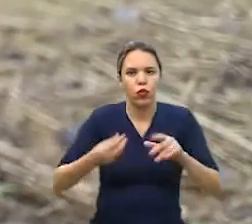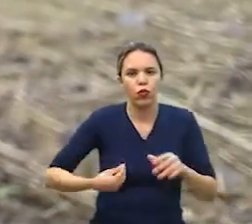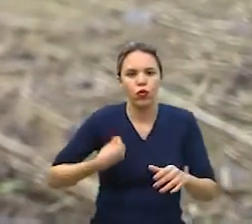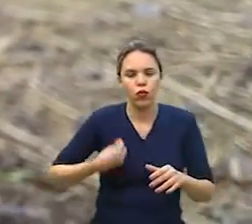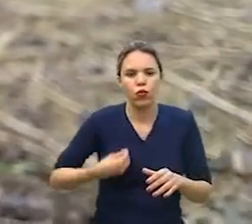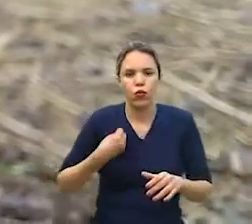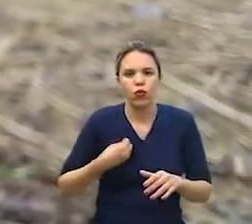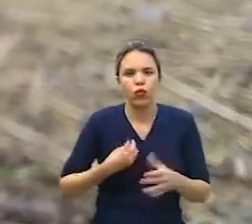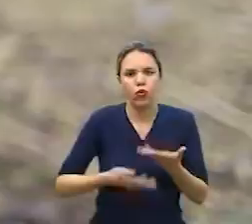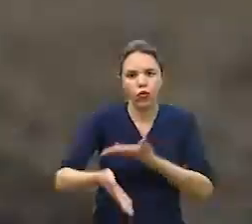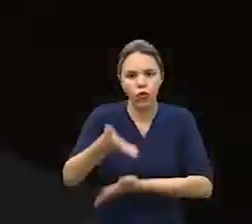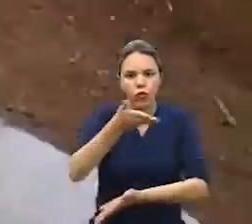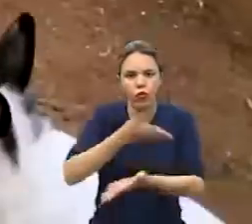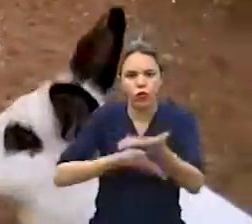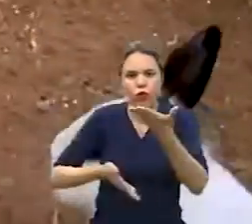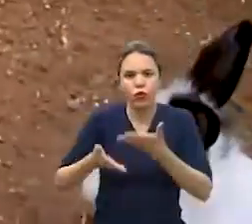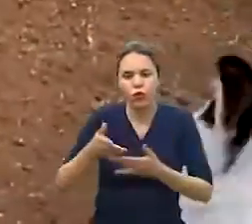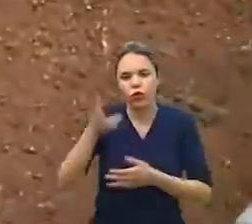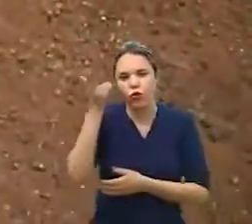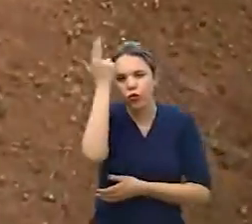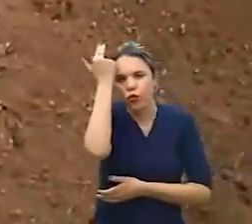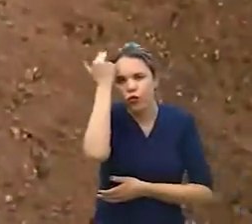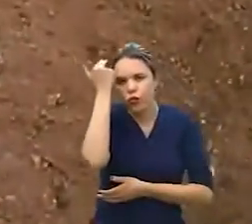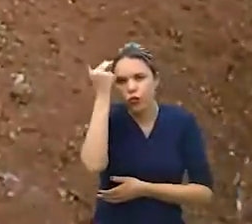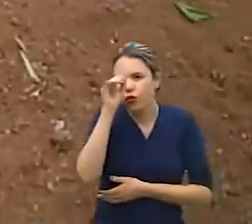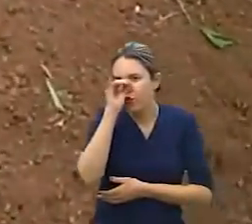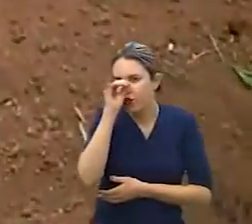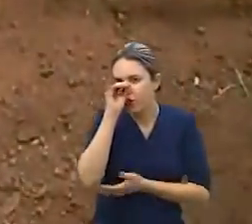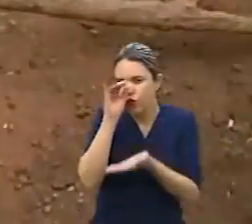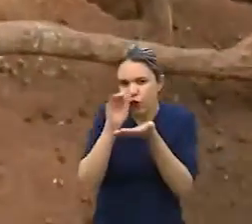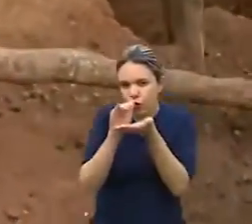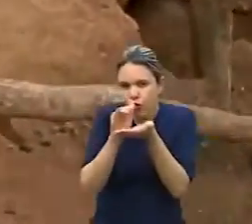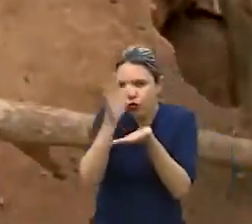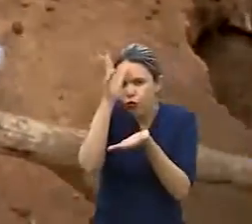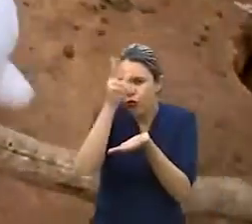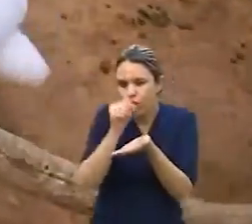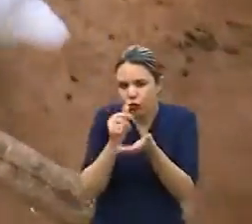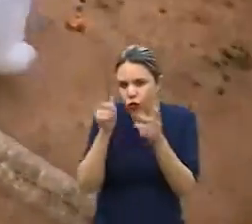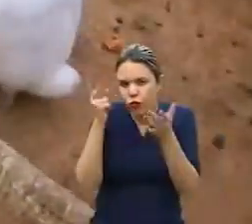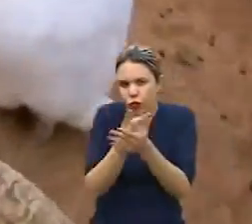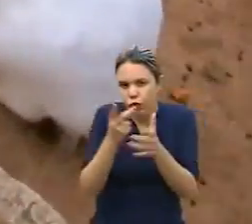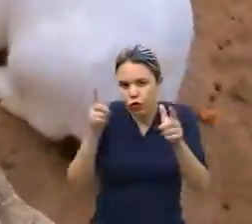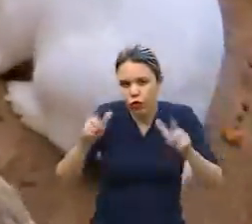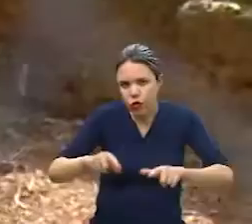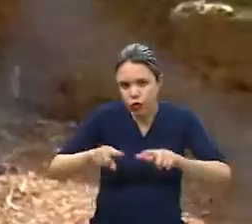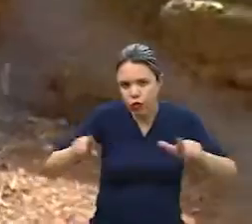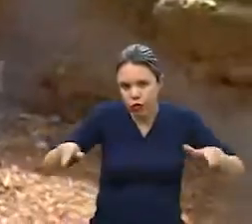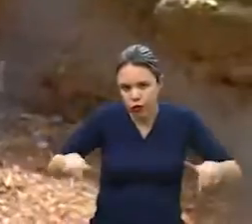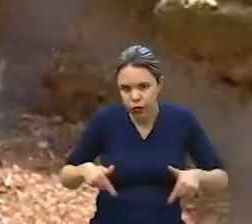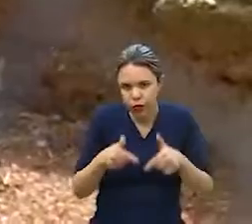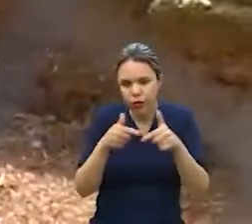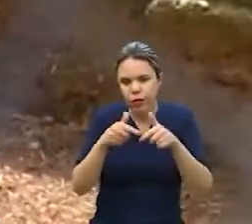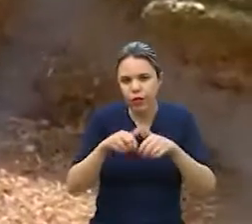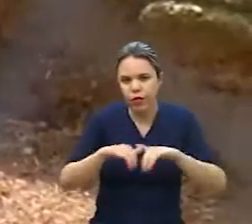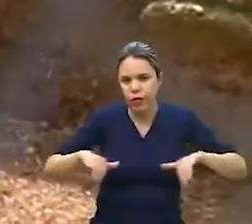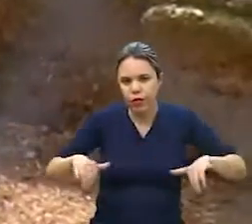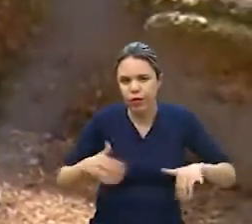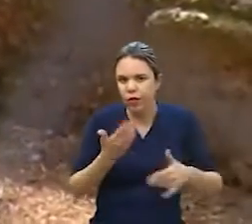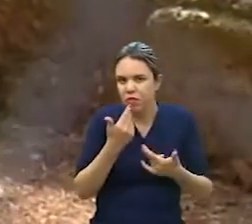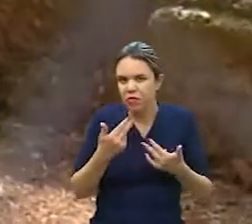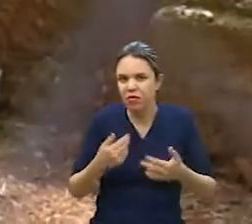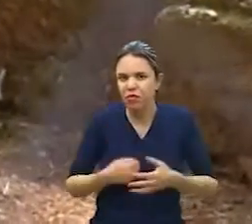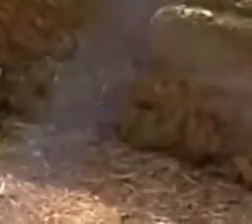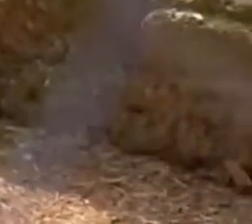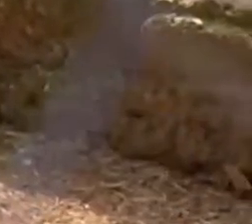Todos vivem em completa harmonia. Aqui coelhos, porquinhos da Índia e galinhas ocupam o mesmo espaço e dividem a